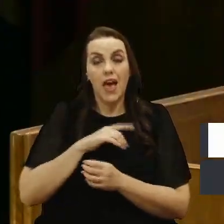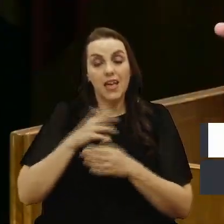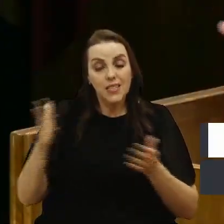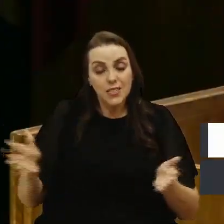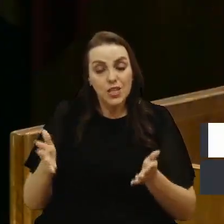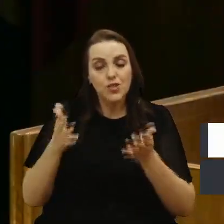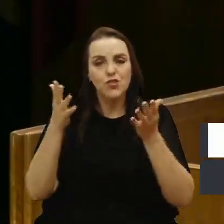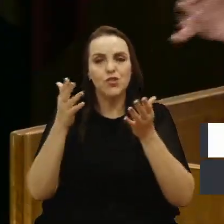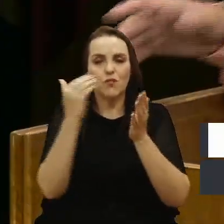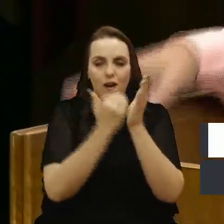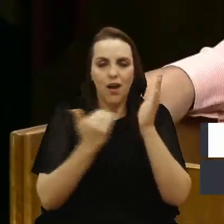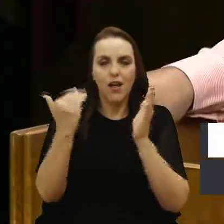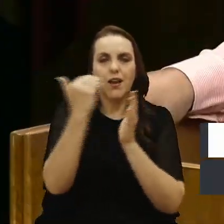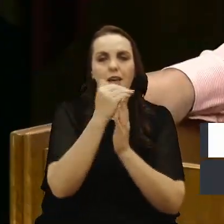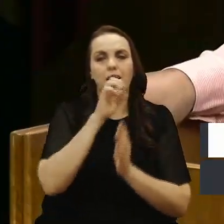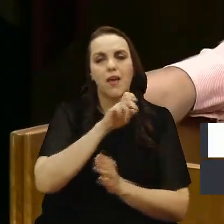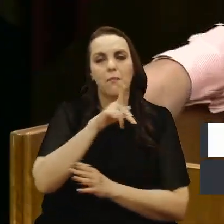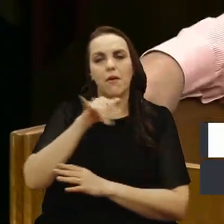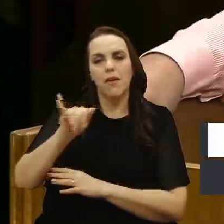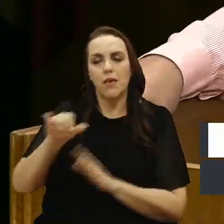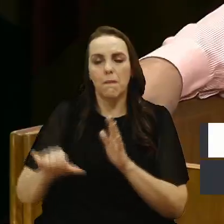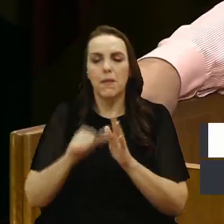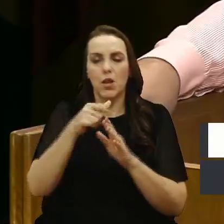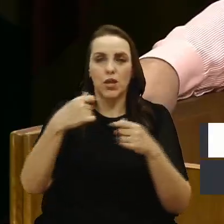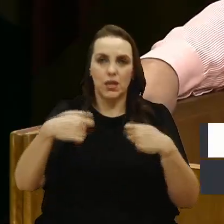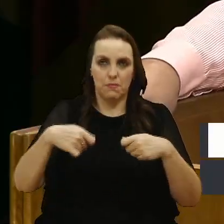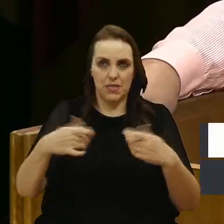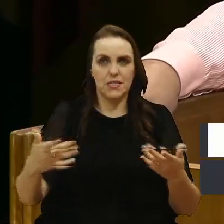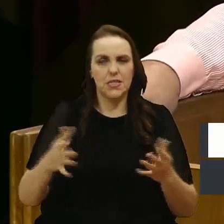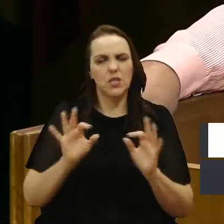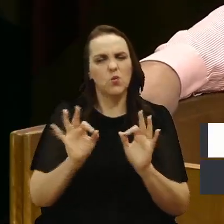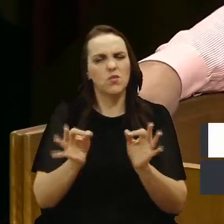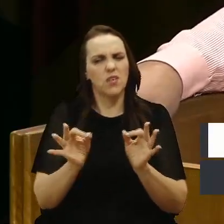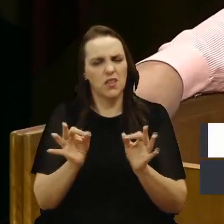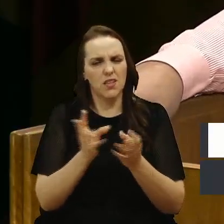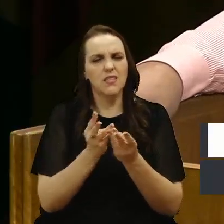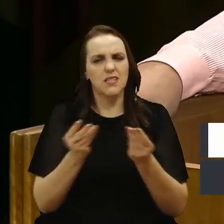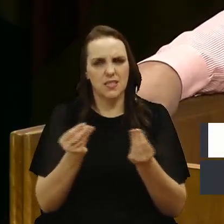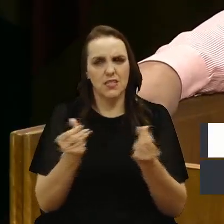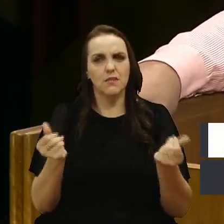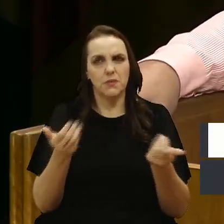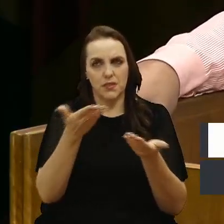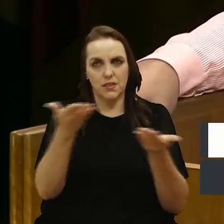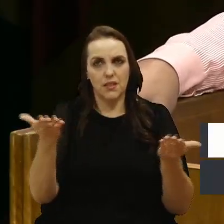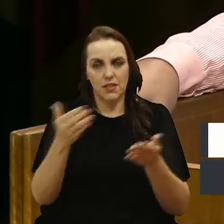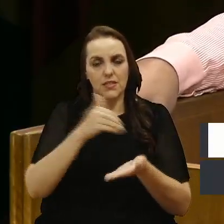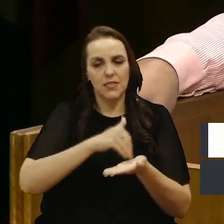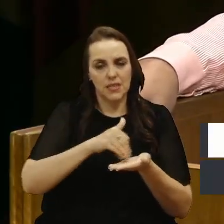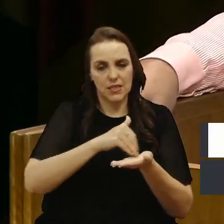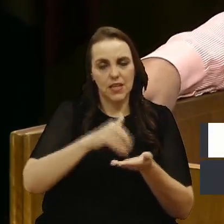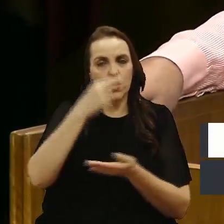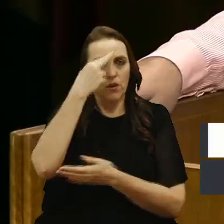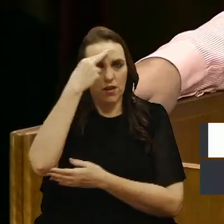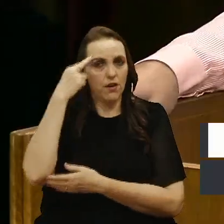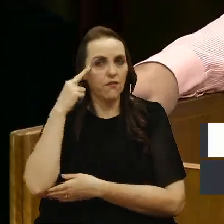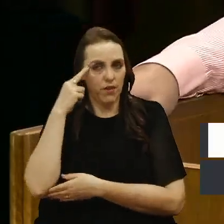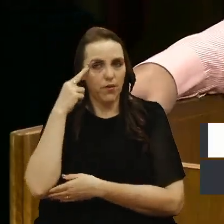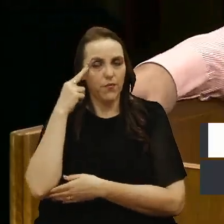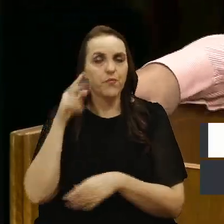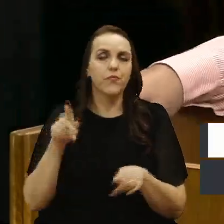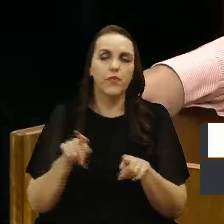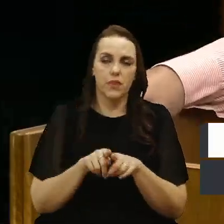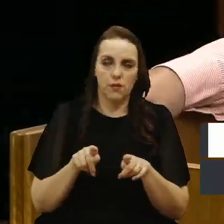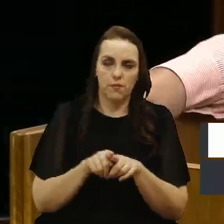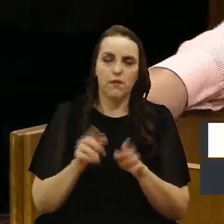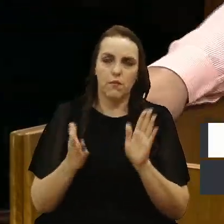dos EPIs e das melhorias necessárias. Então, tenho certeza da sensibilidade do secretário Rafael Bueno e vamos